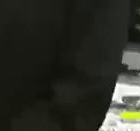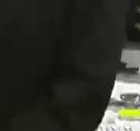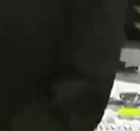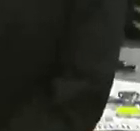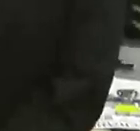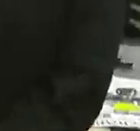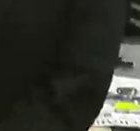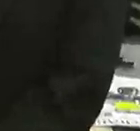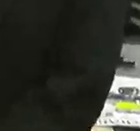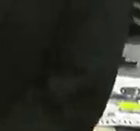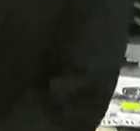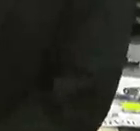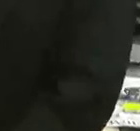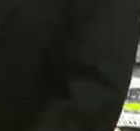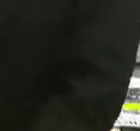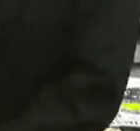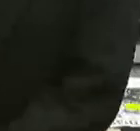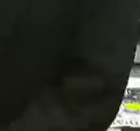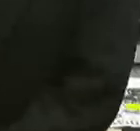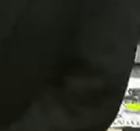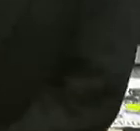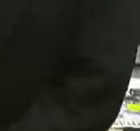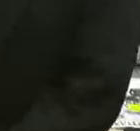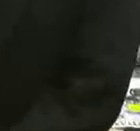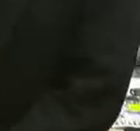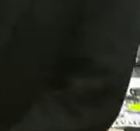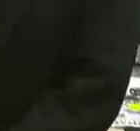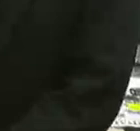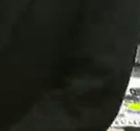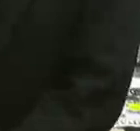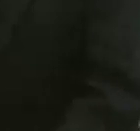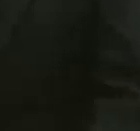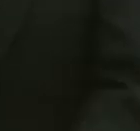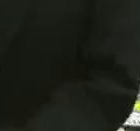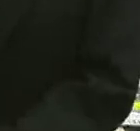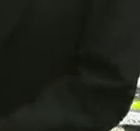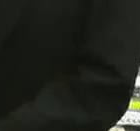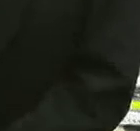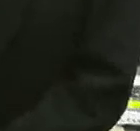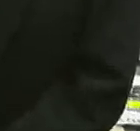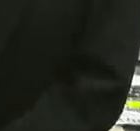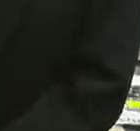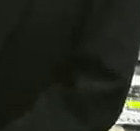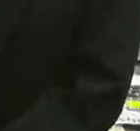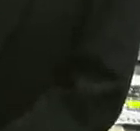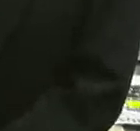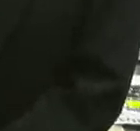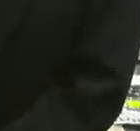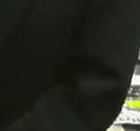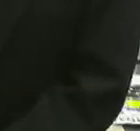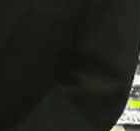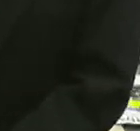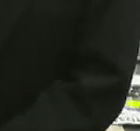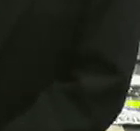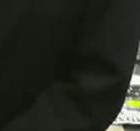vereador de missão interrompida, né, porque ninguém esperava que o Gaspar voltasse, né,